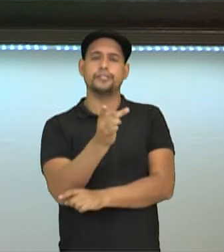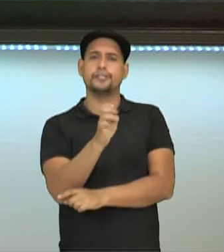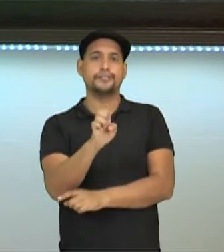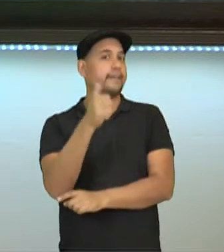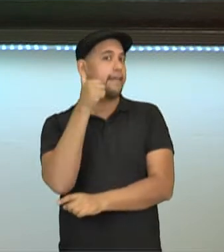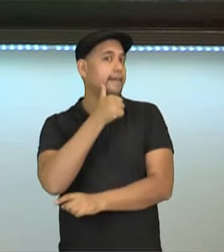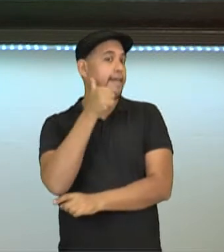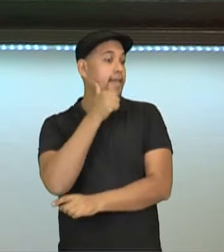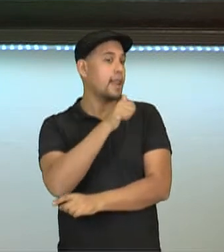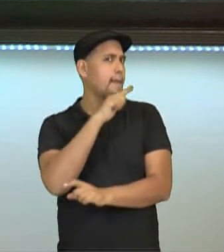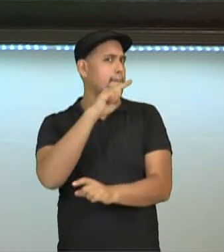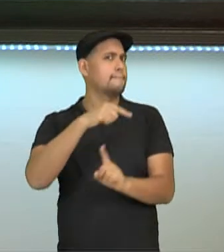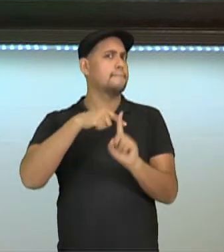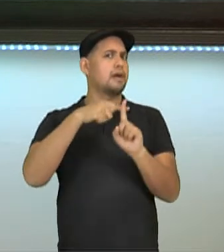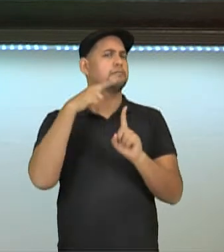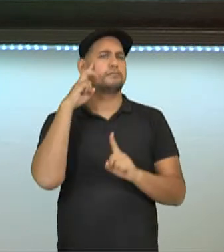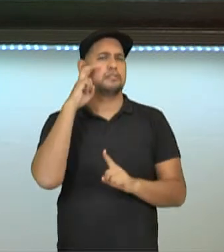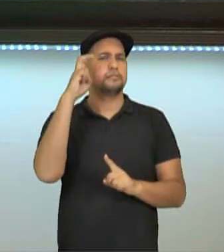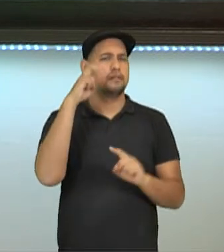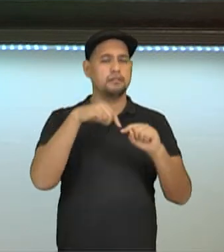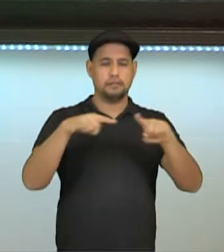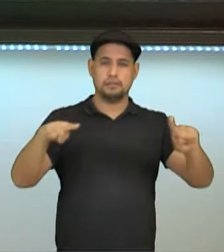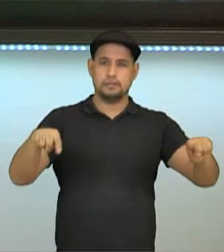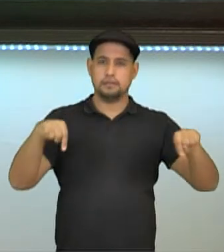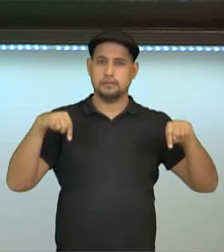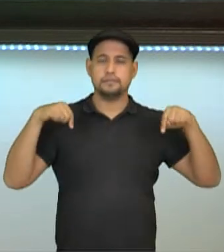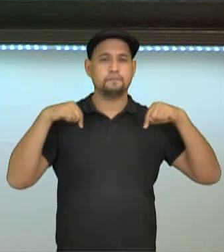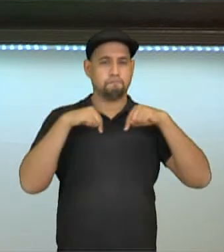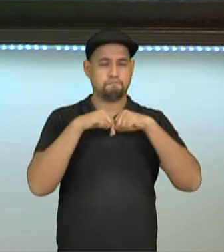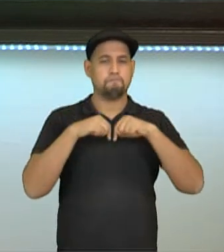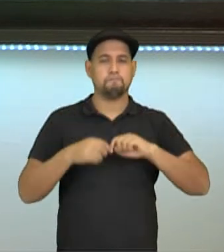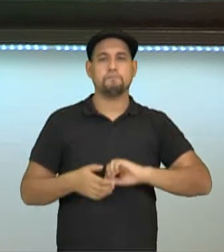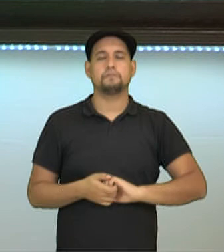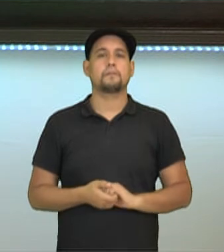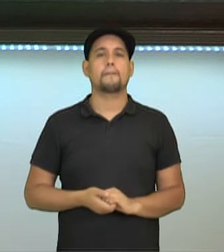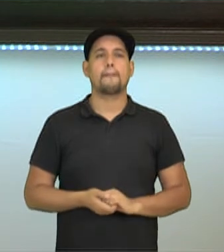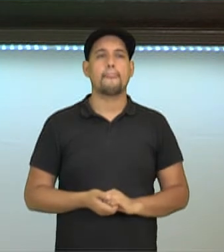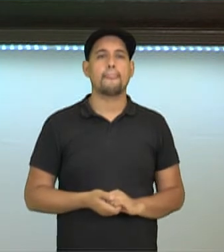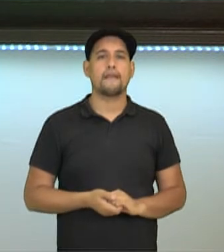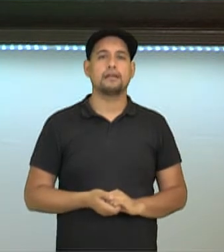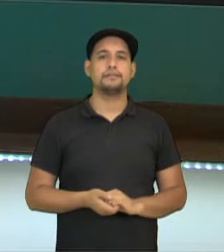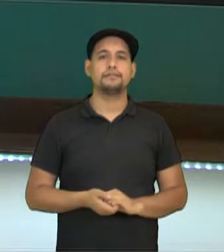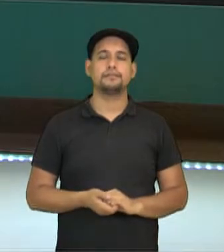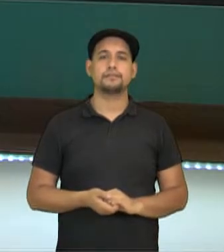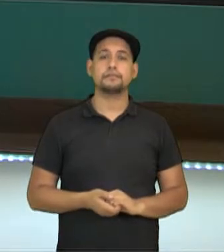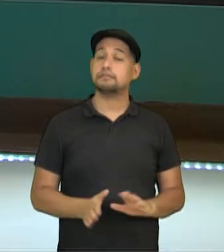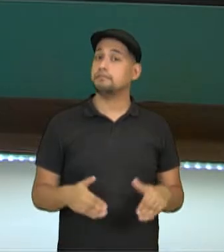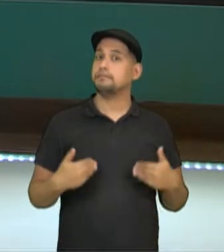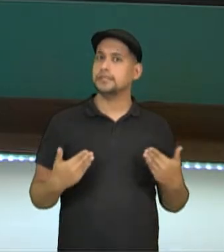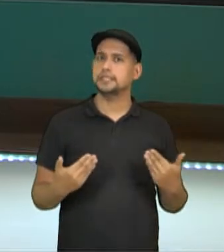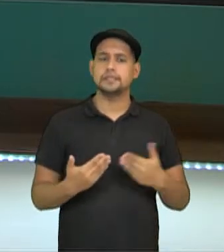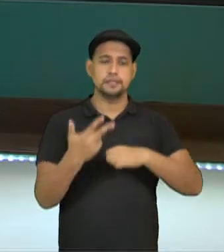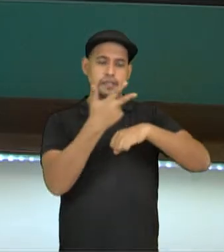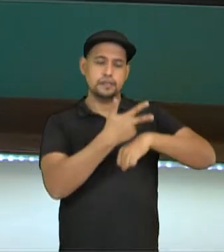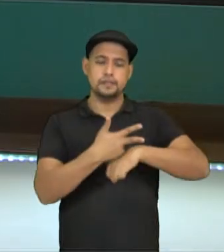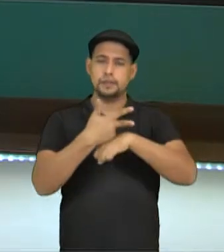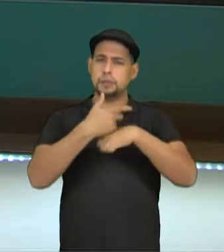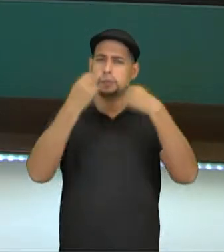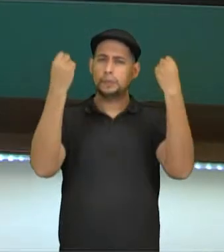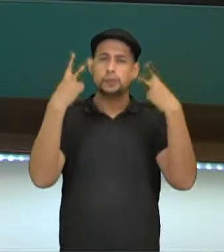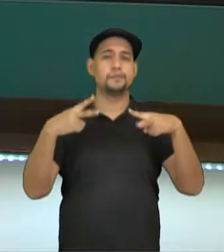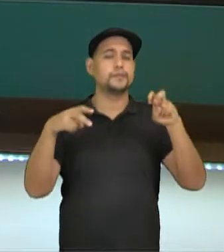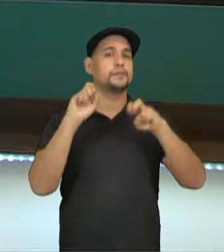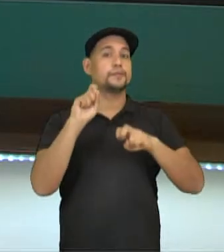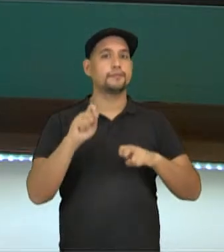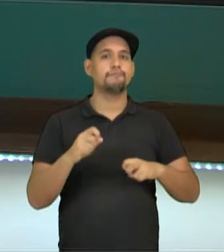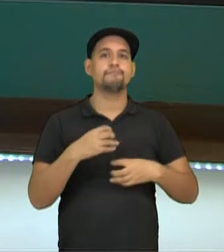class. Ela é a mais inteligente da sala, entre todos os outros. Sendo assim, nesse vídeo nós falamos